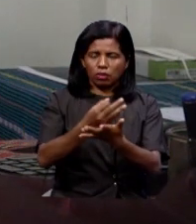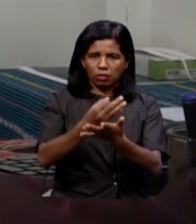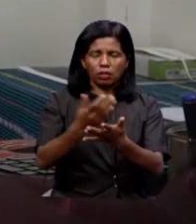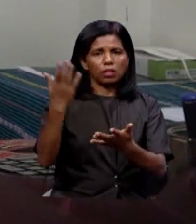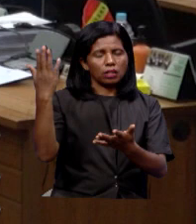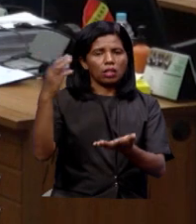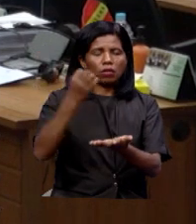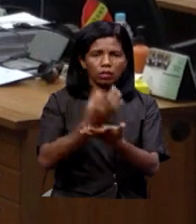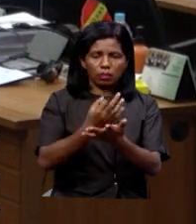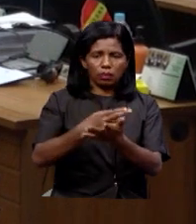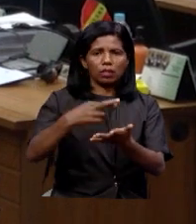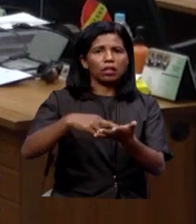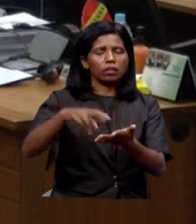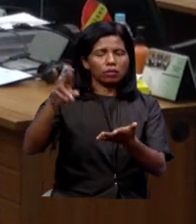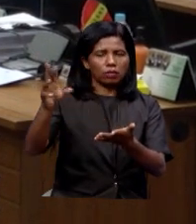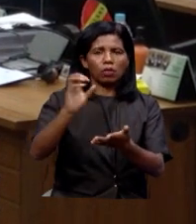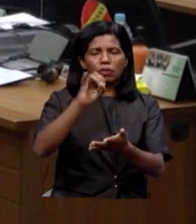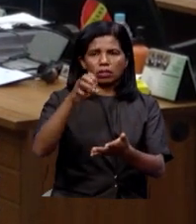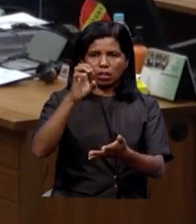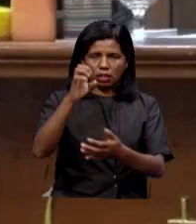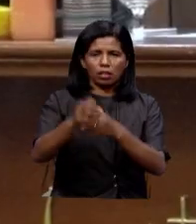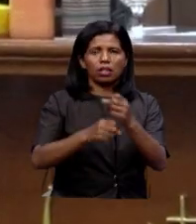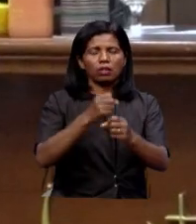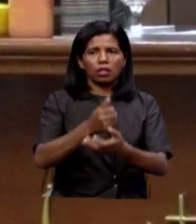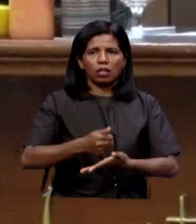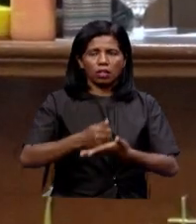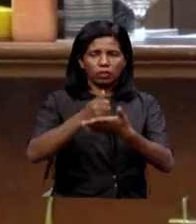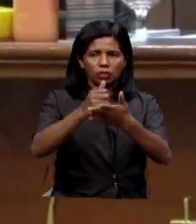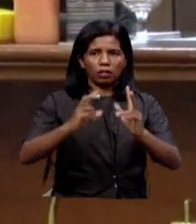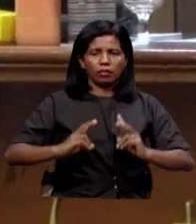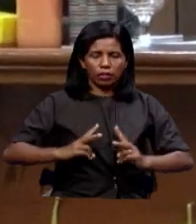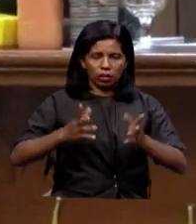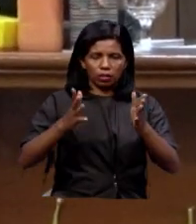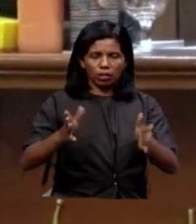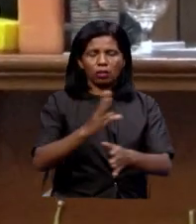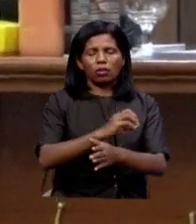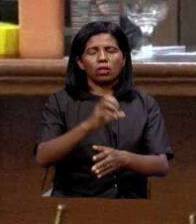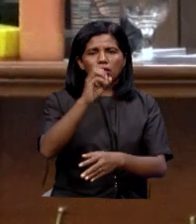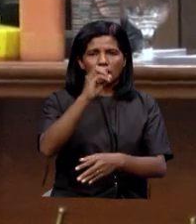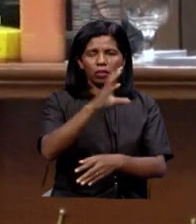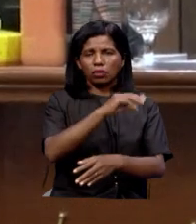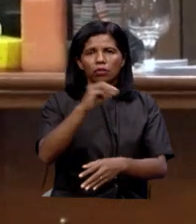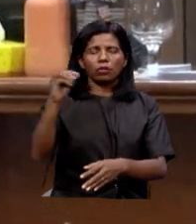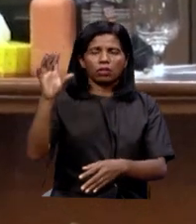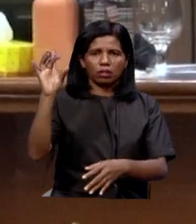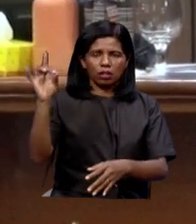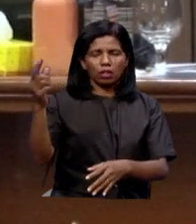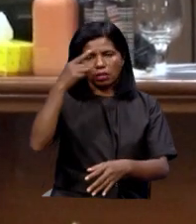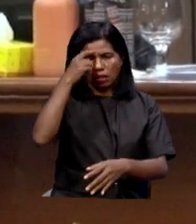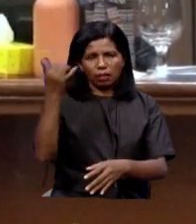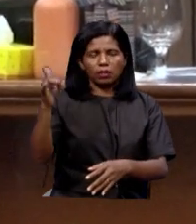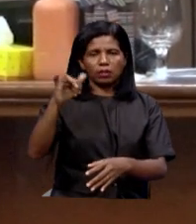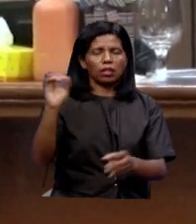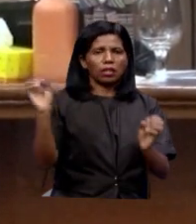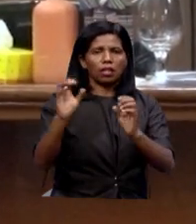orçamento retificativo no orçamento geral estado atu facilita veterano sira ho grau zero to seti tamba sira la hetan salário